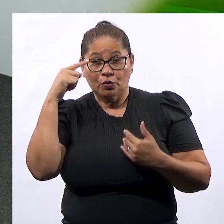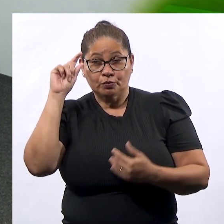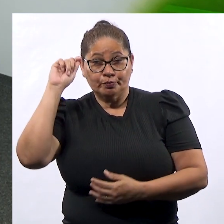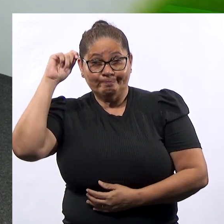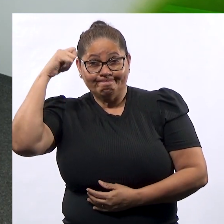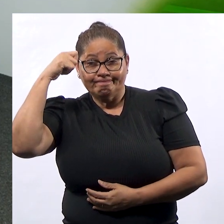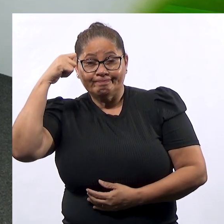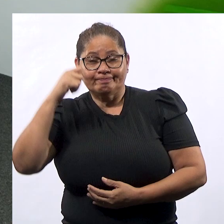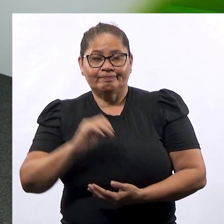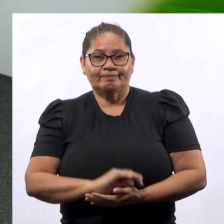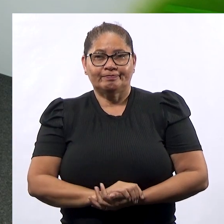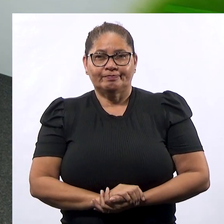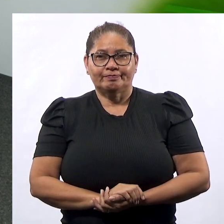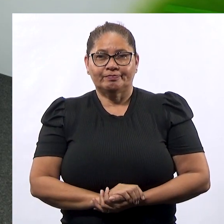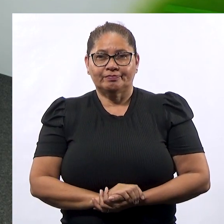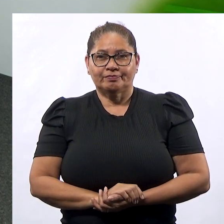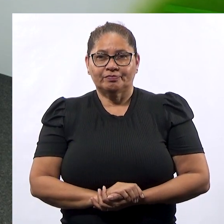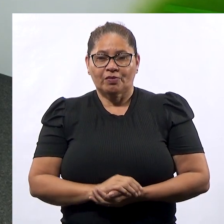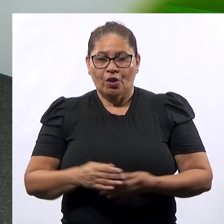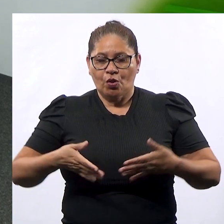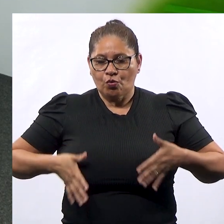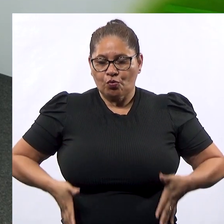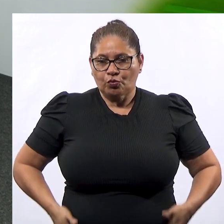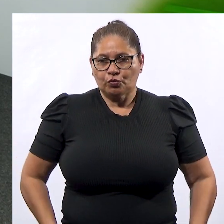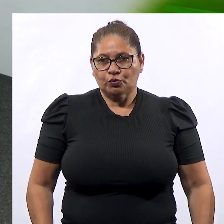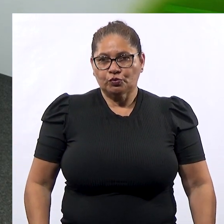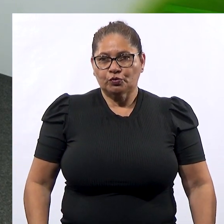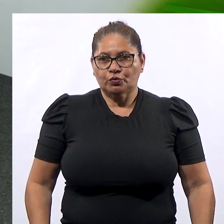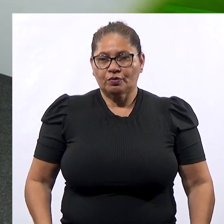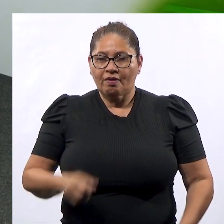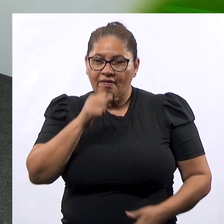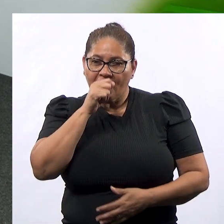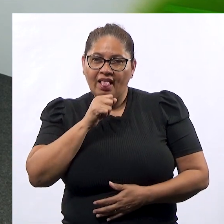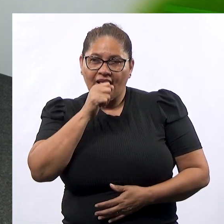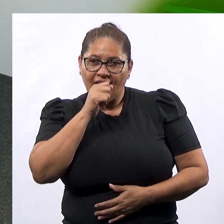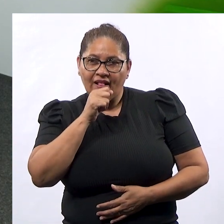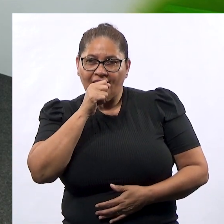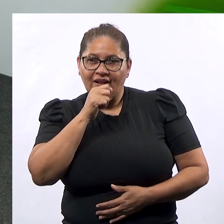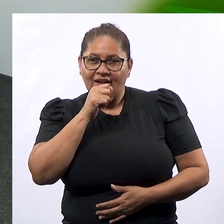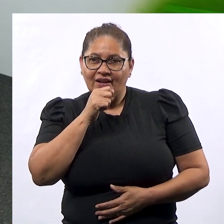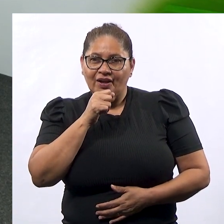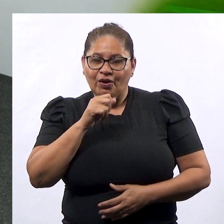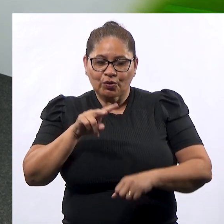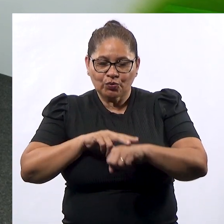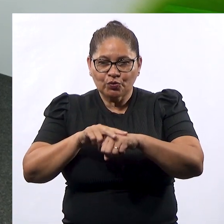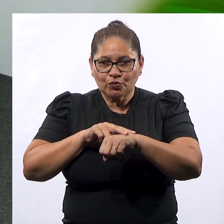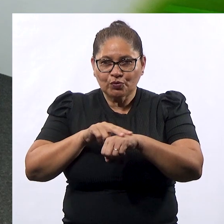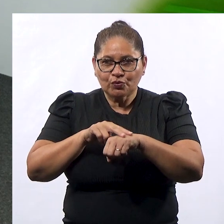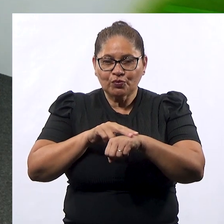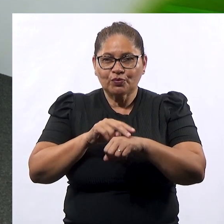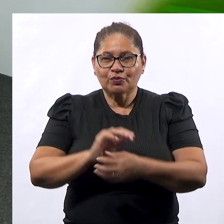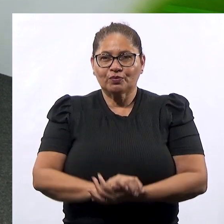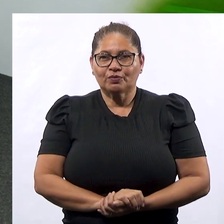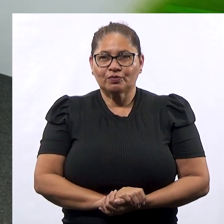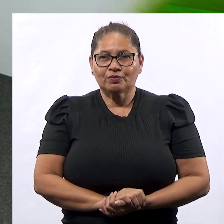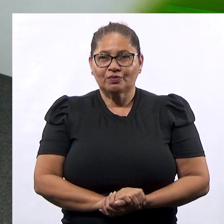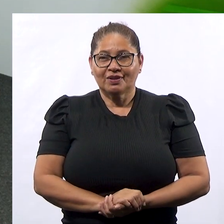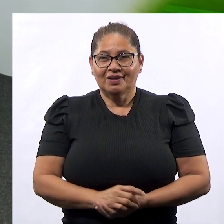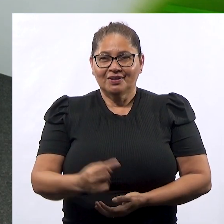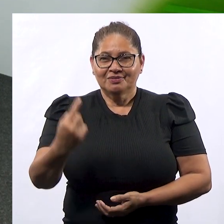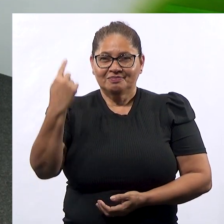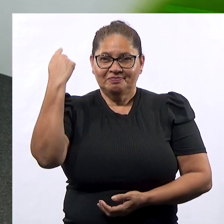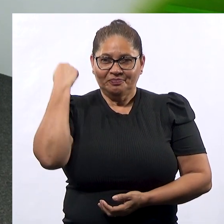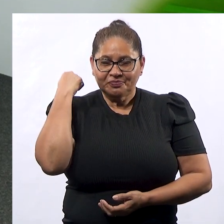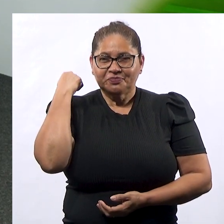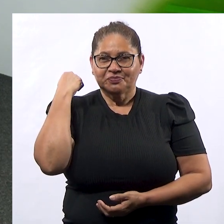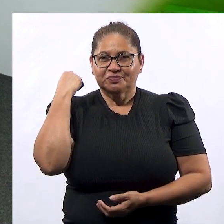pretos. Estou trajando um vestido de estampa de sorvetinho com fundo verde e ao